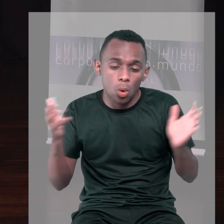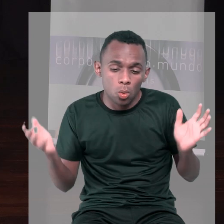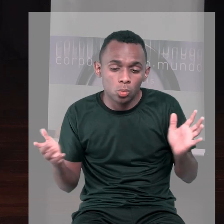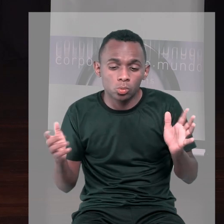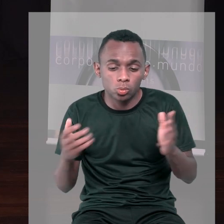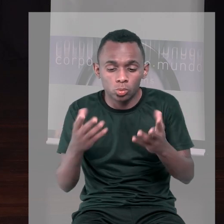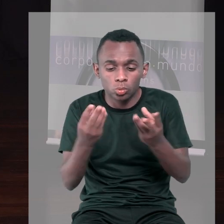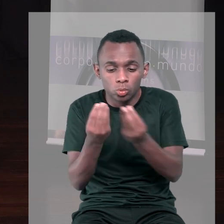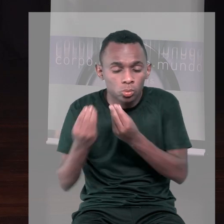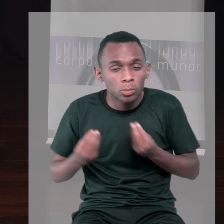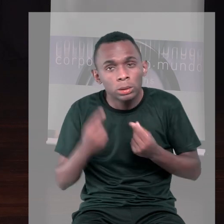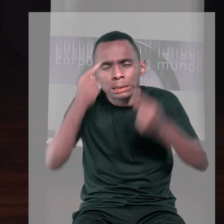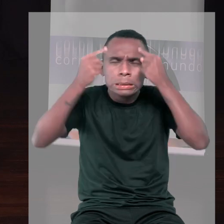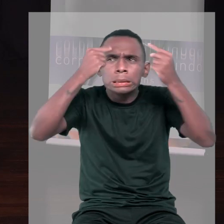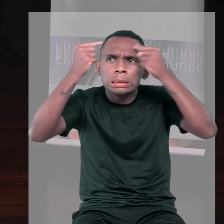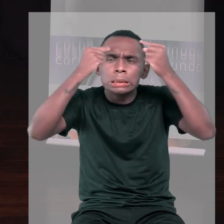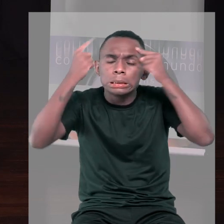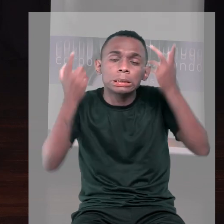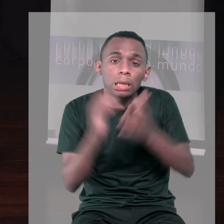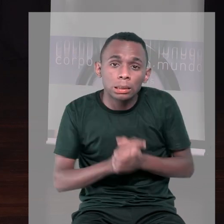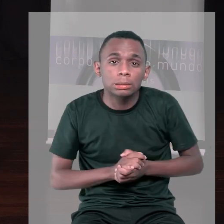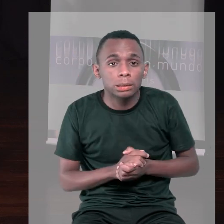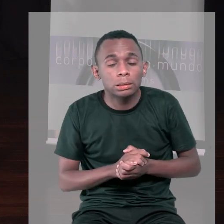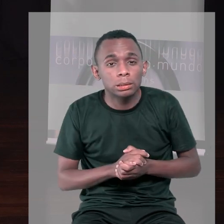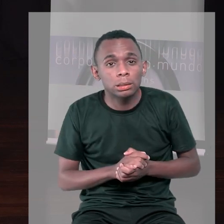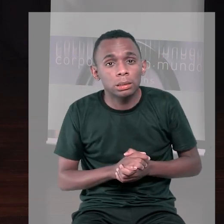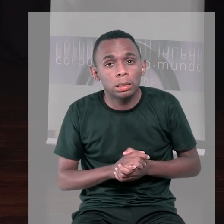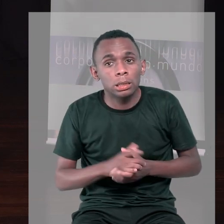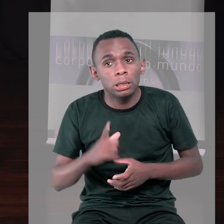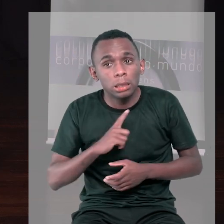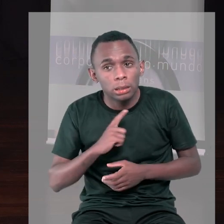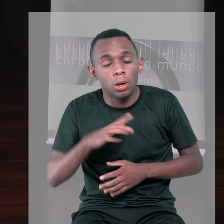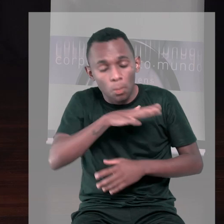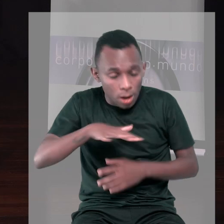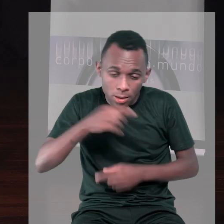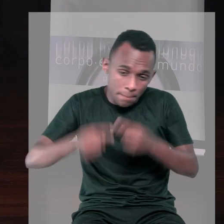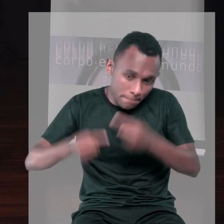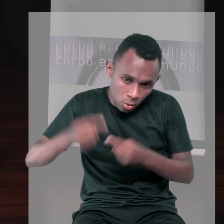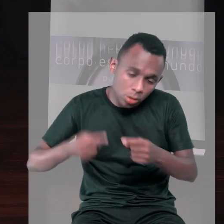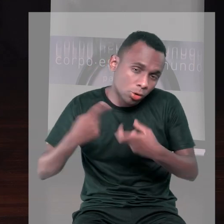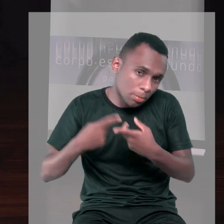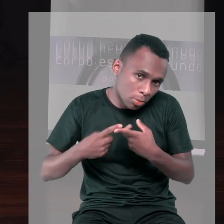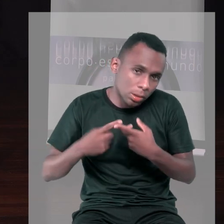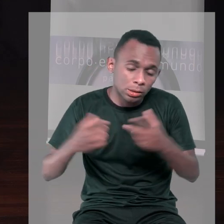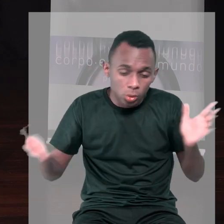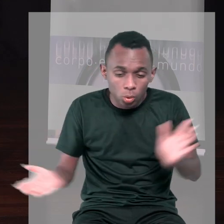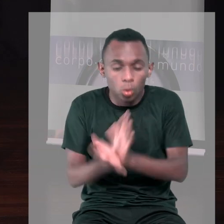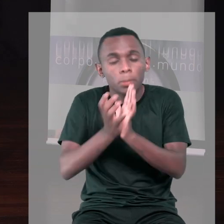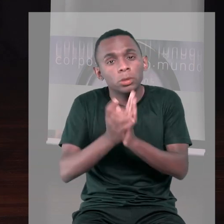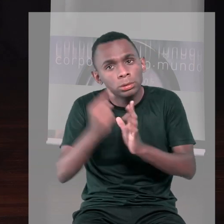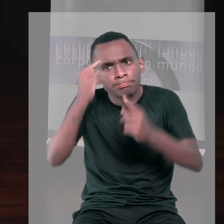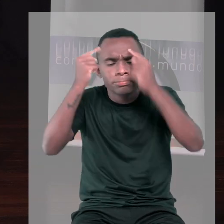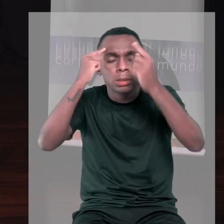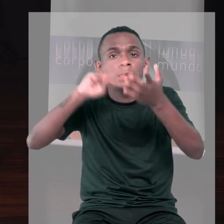mundo. A Arendt usa essa expressão para, às vezes, designar a ideologia. Ela é uma visão